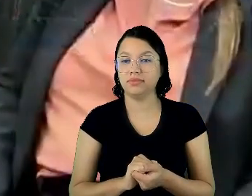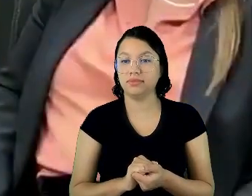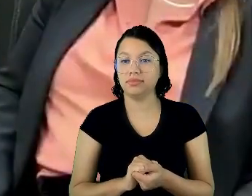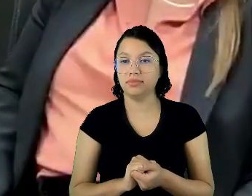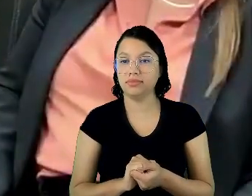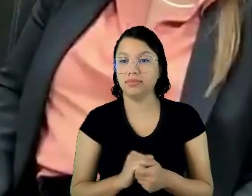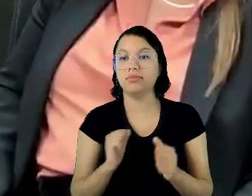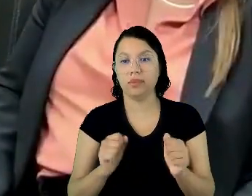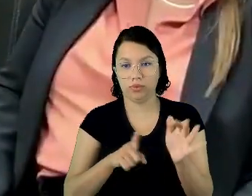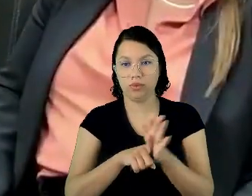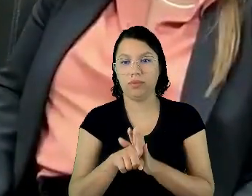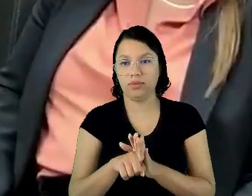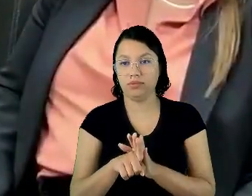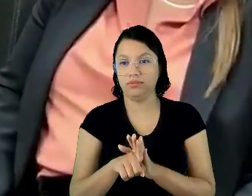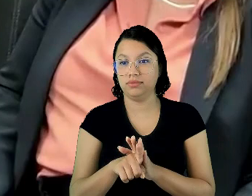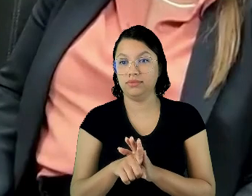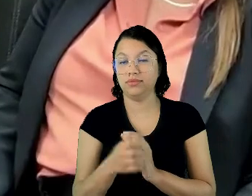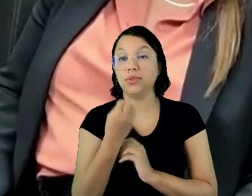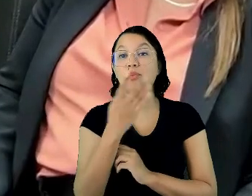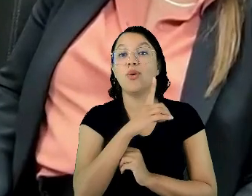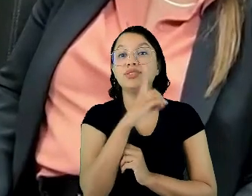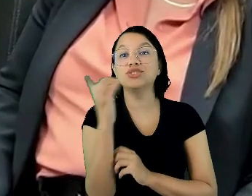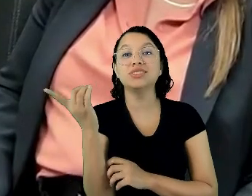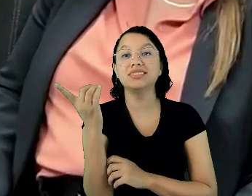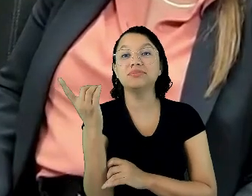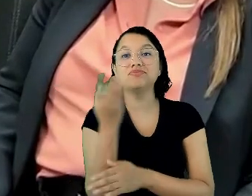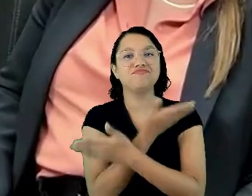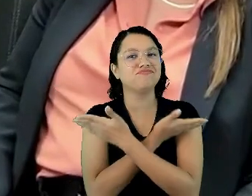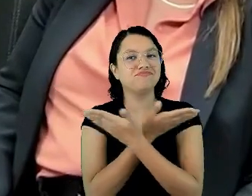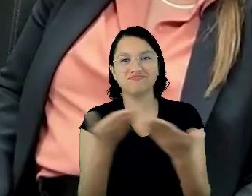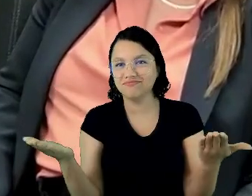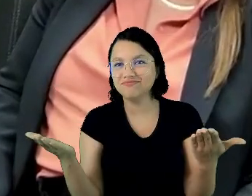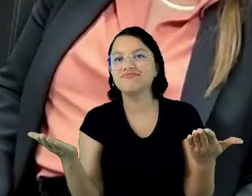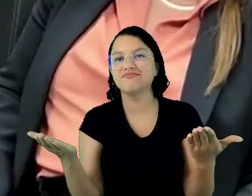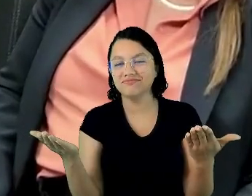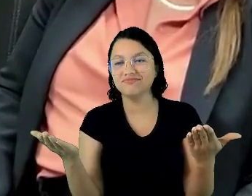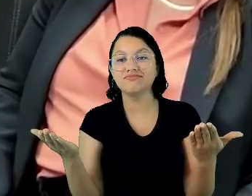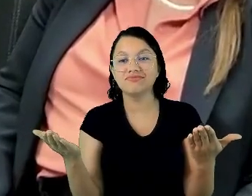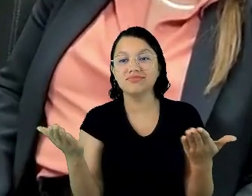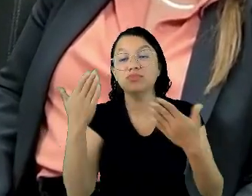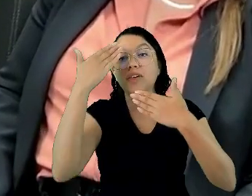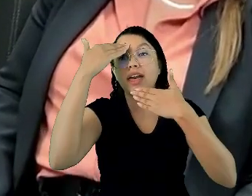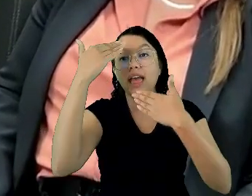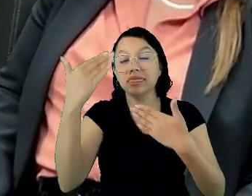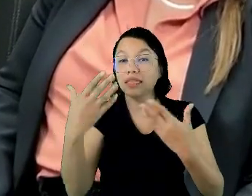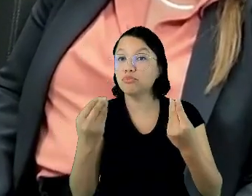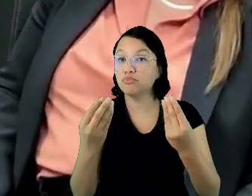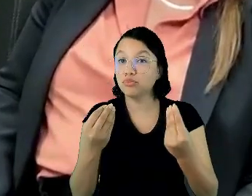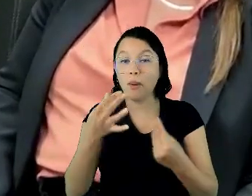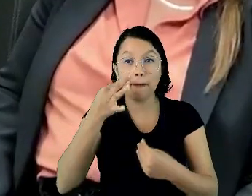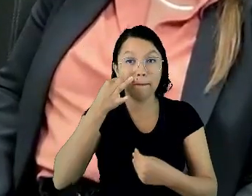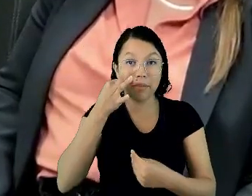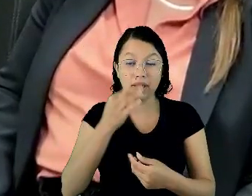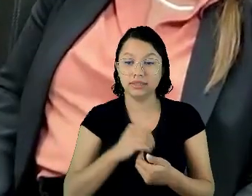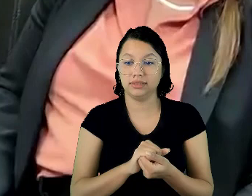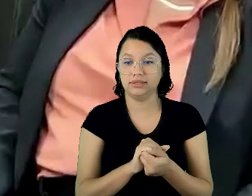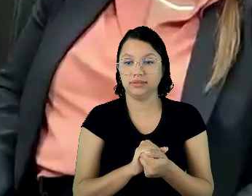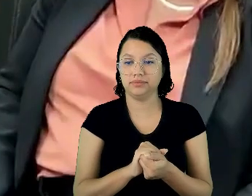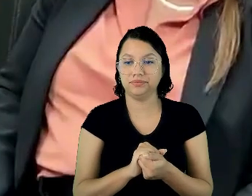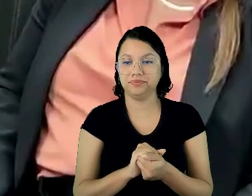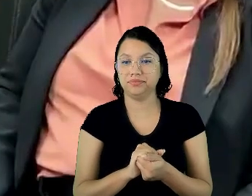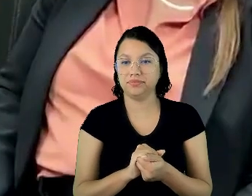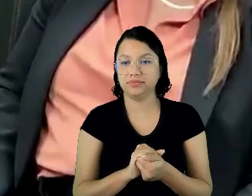Bom dia a todas e todos. Eu agradeço muito a presença do senador Nelsinho,